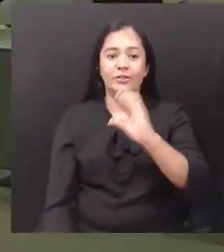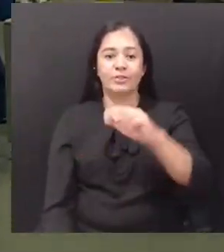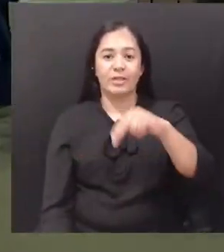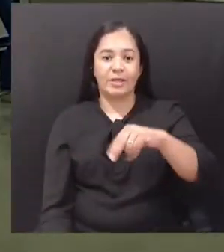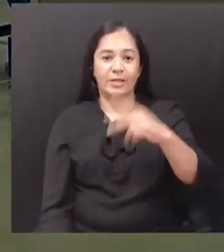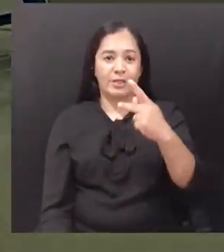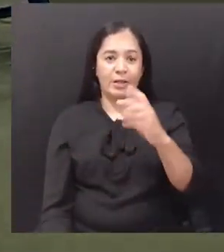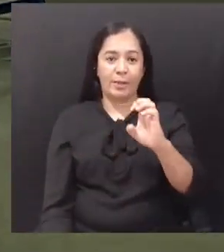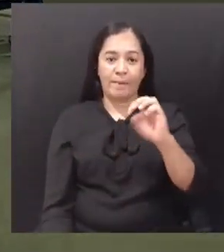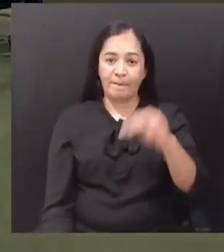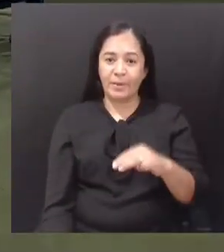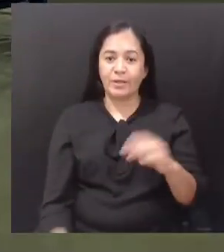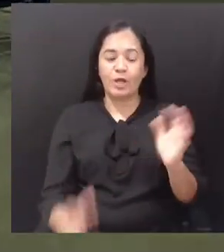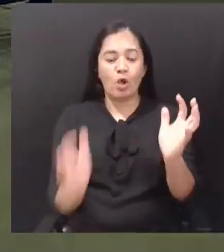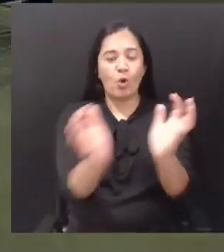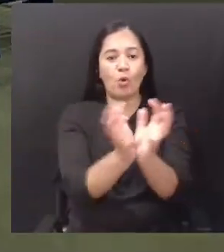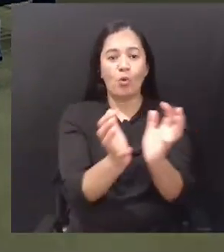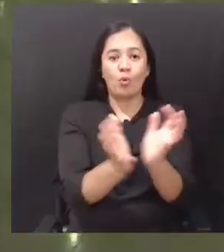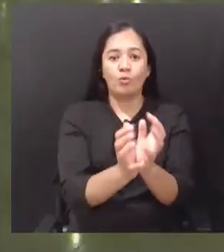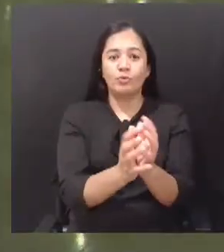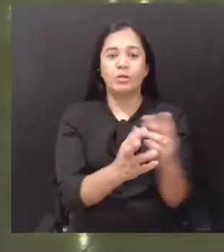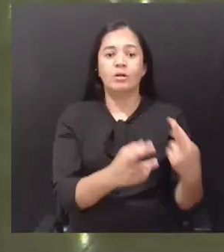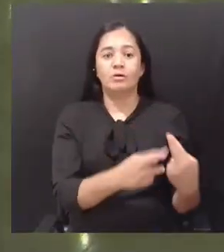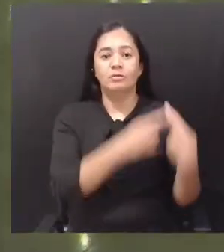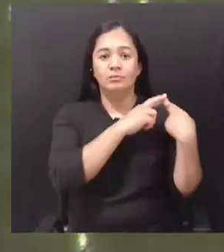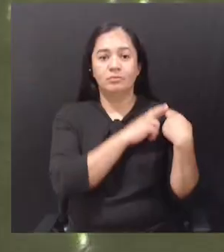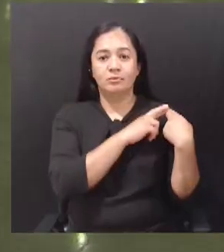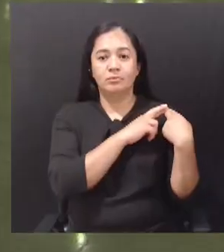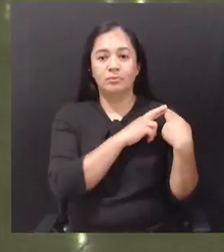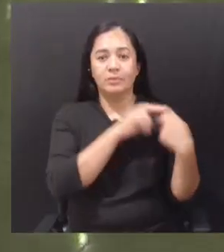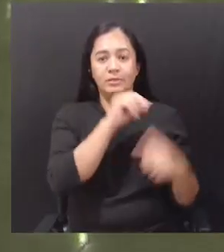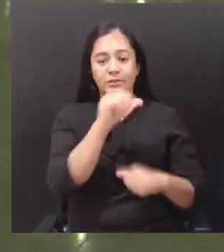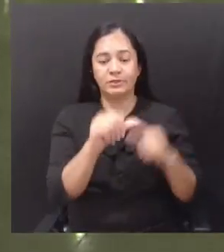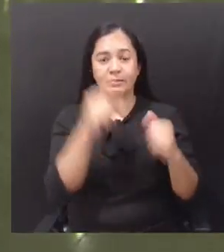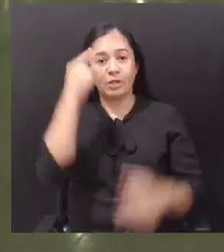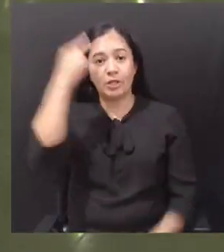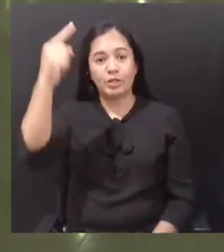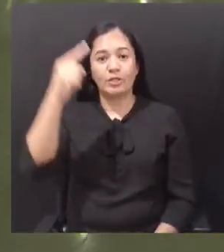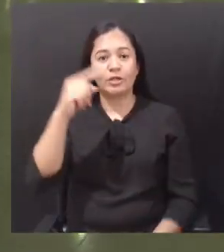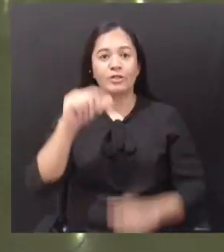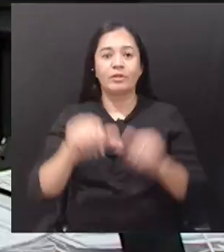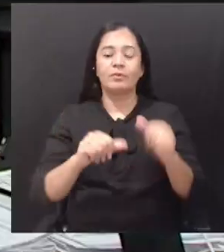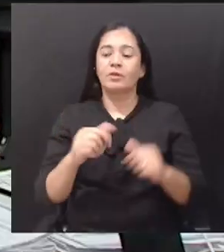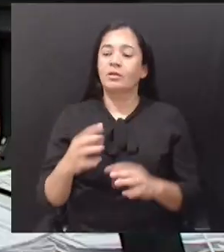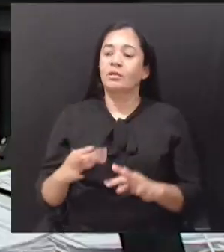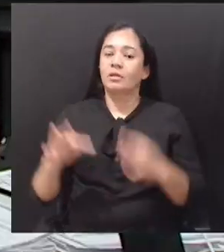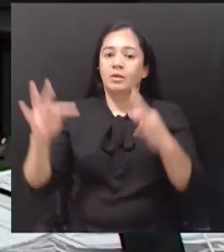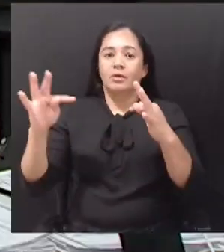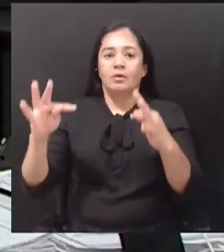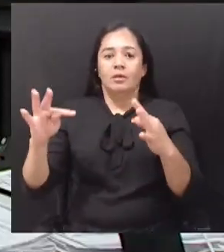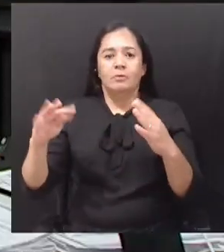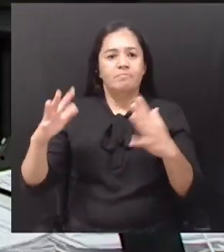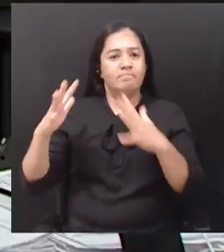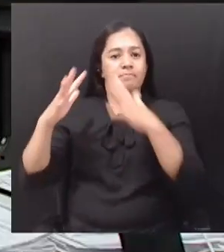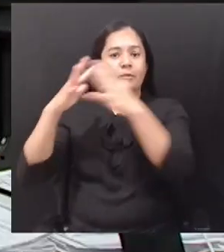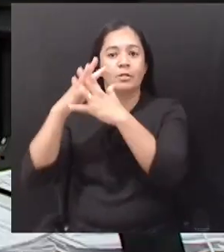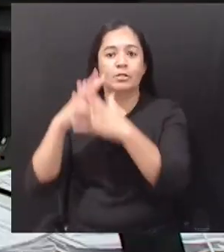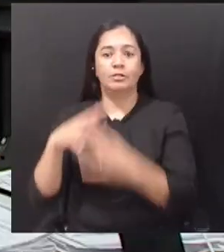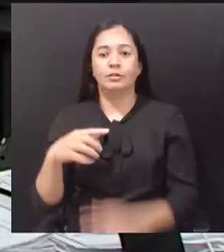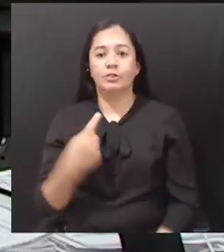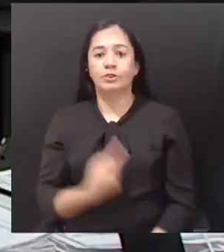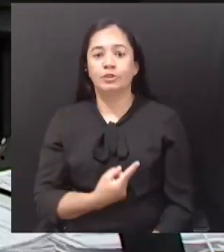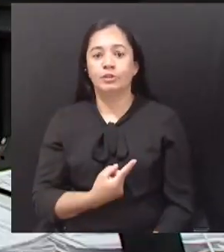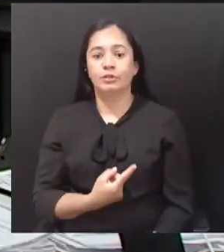o time responsável por transformar ideias em tecnologia de ponta. Digamos que